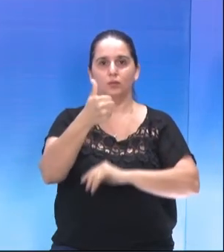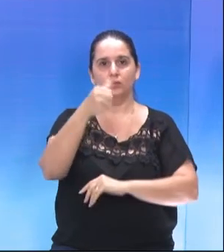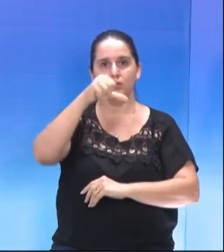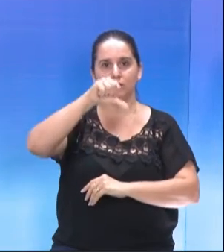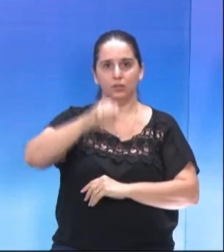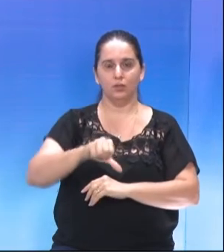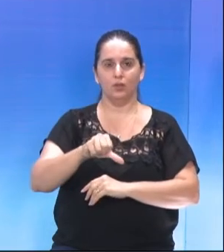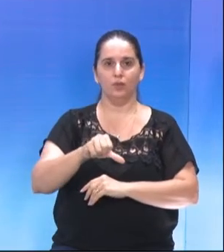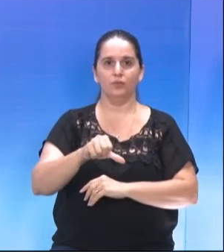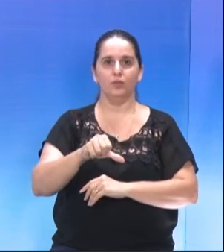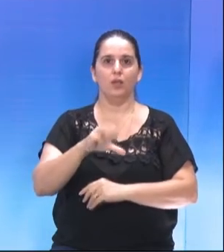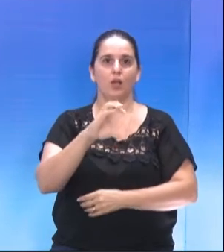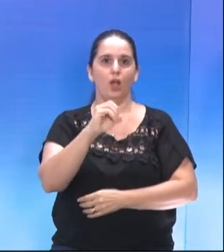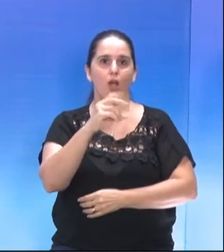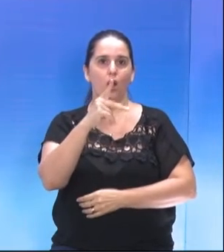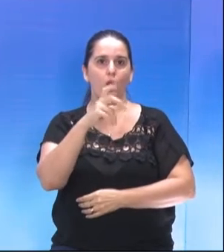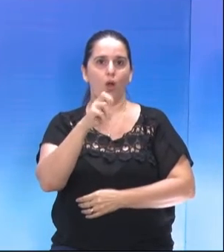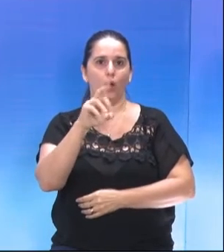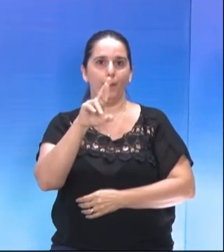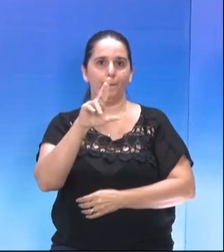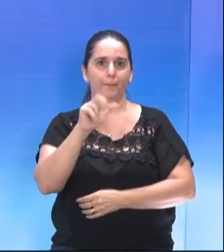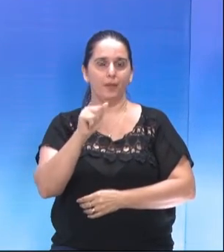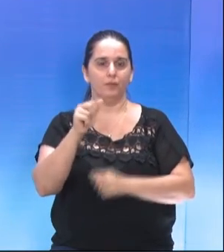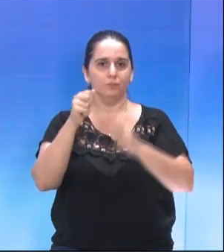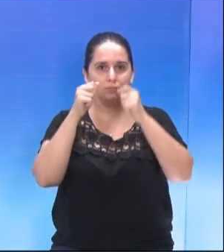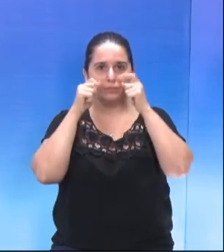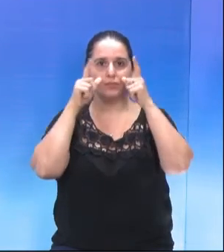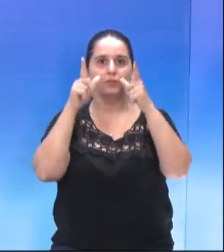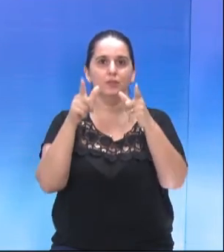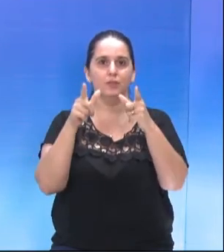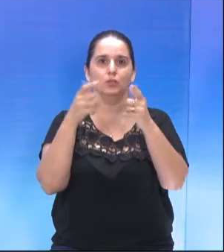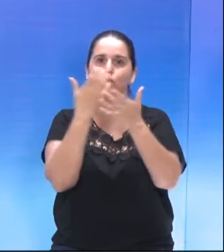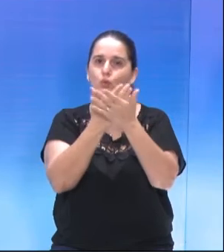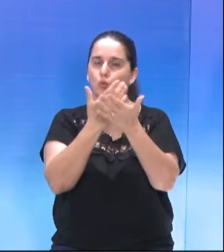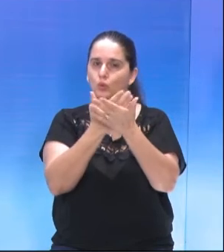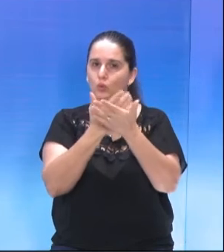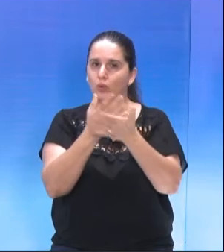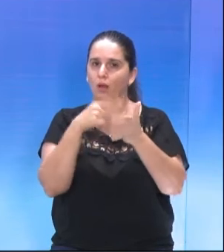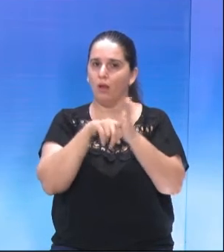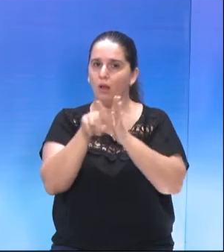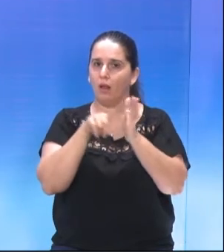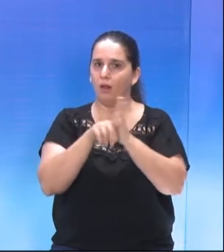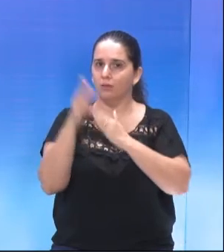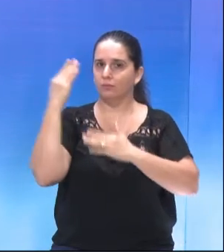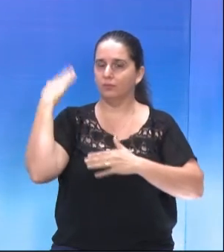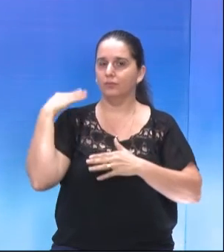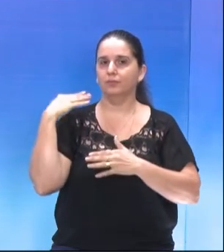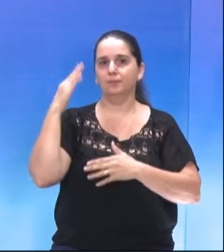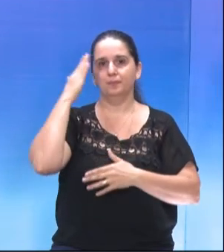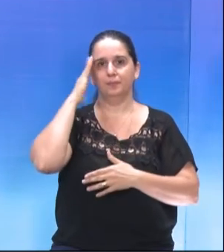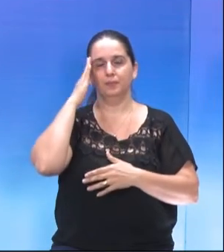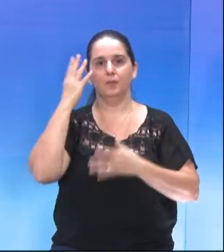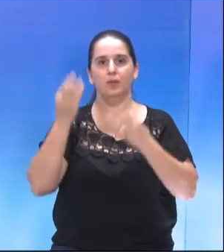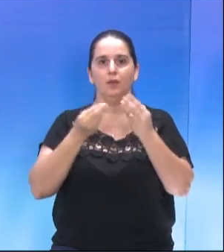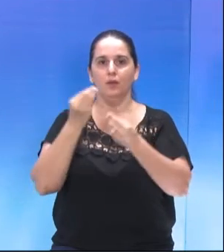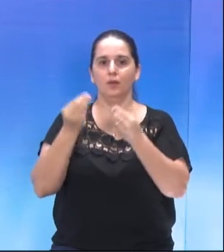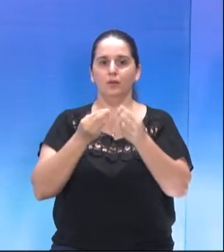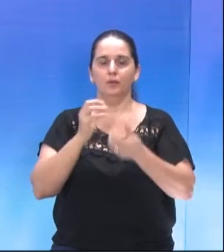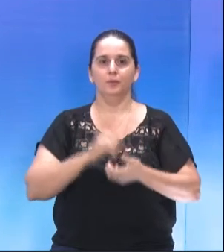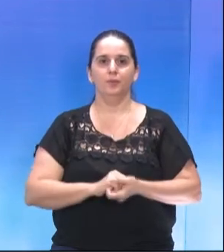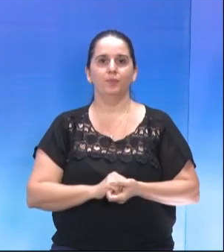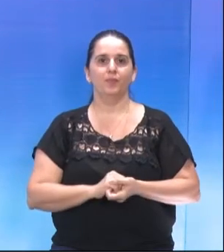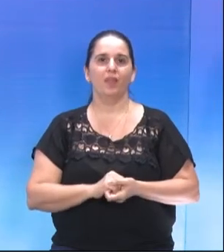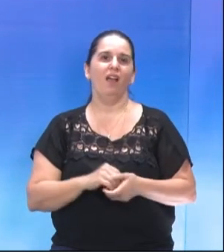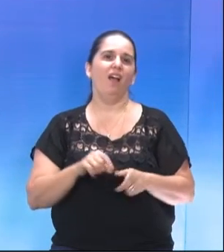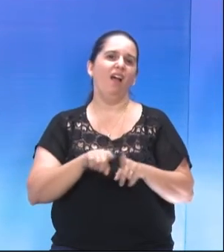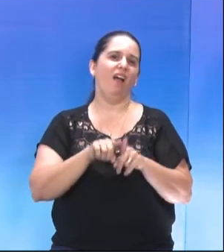caso, a ópera. Então, é preciso conhecimento, é preciso ficar atento, estudar um pouco mais sobre essas questões e entender. Ah, prof, mas